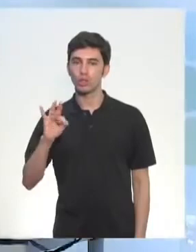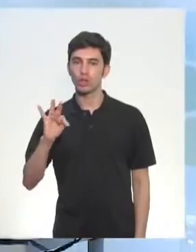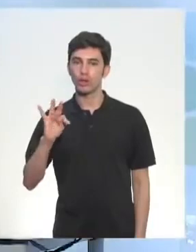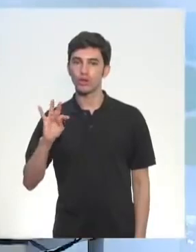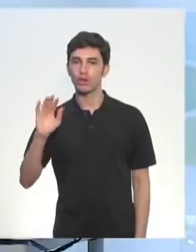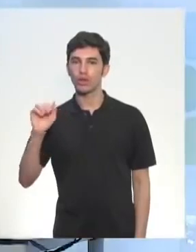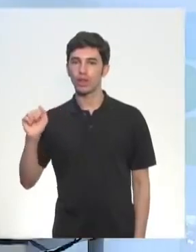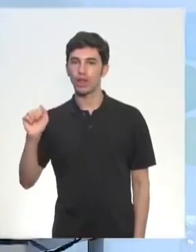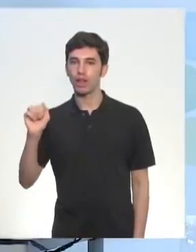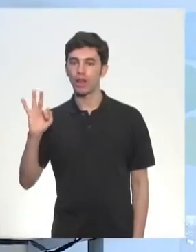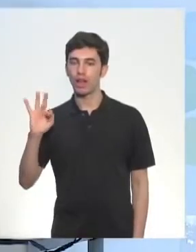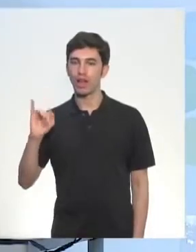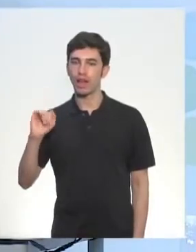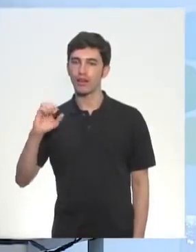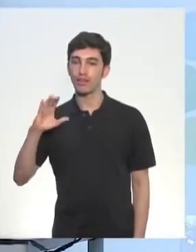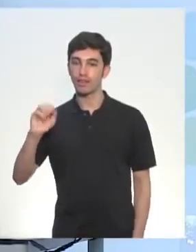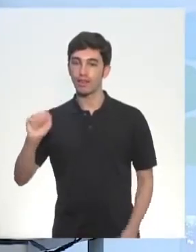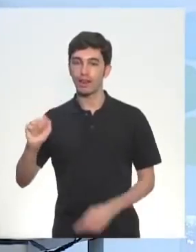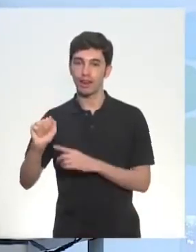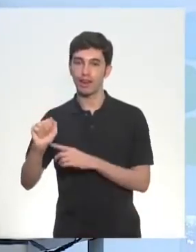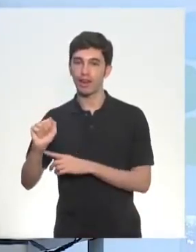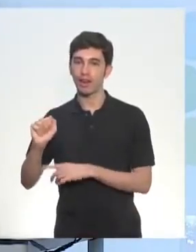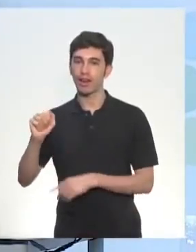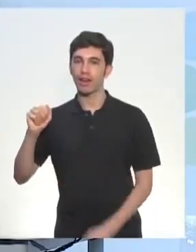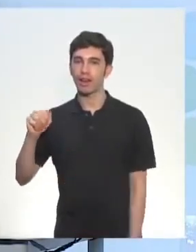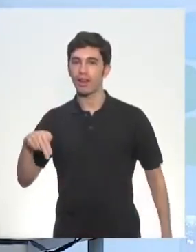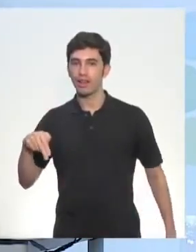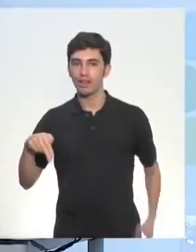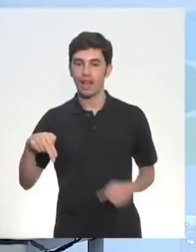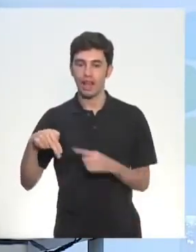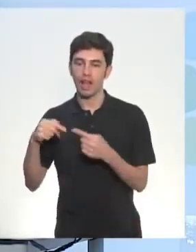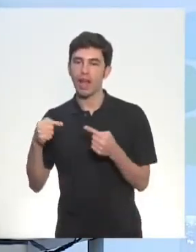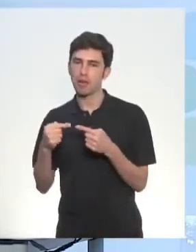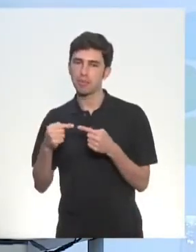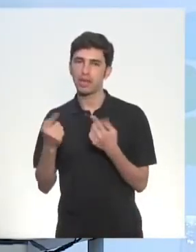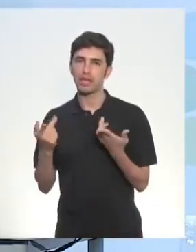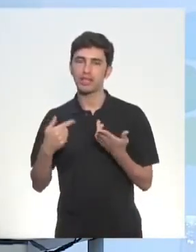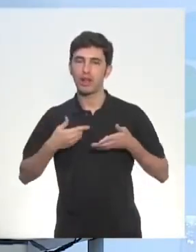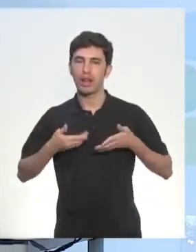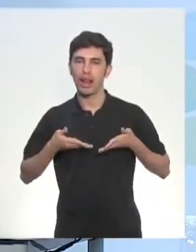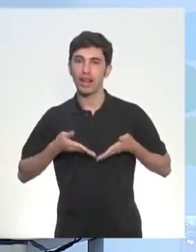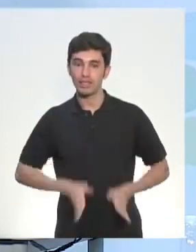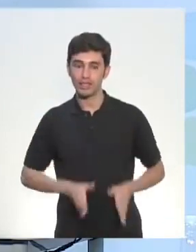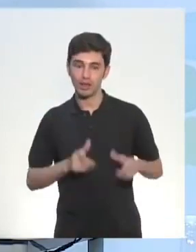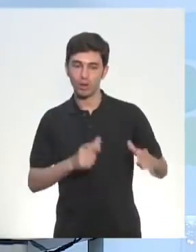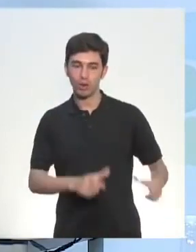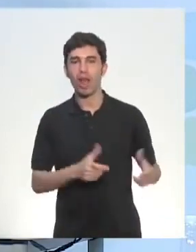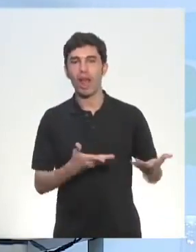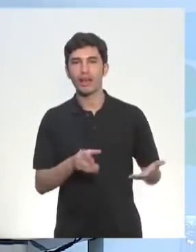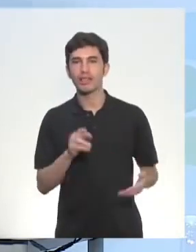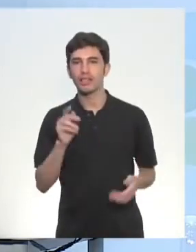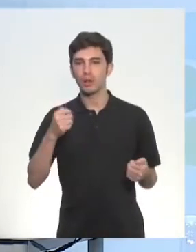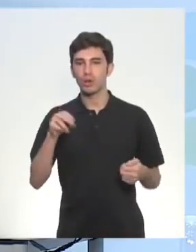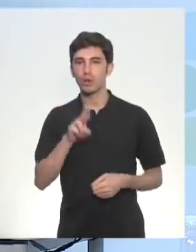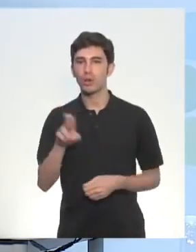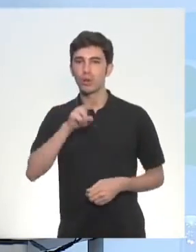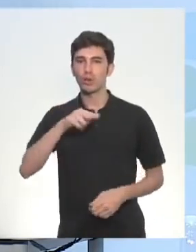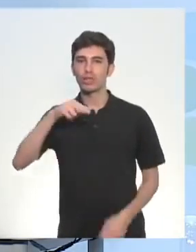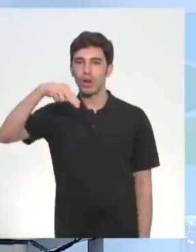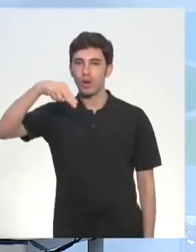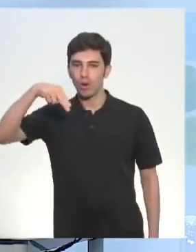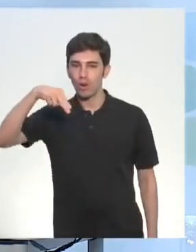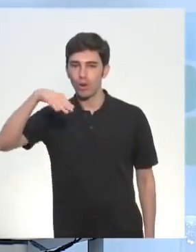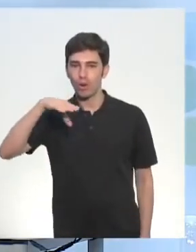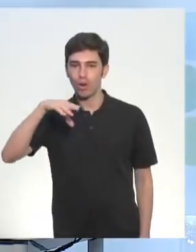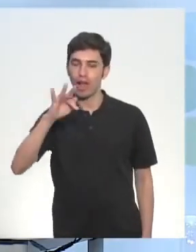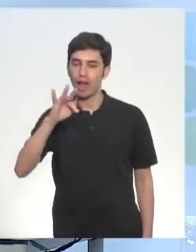mesma coisa, né? A gente tem lá América, American, Brasil, Brazilian. Né? Você tem as nacionalidades, então você vai